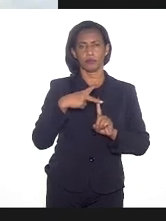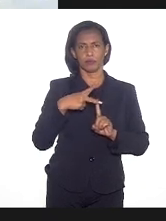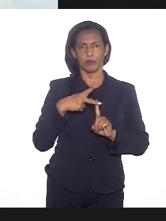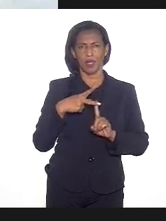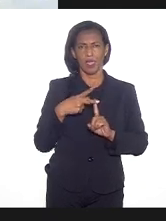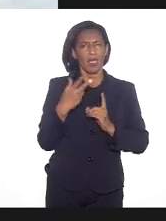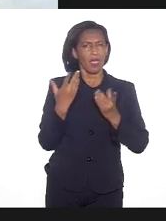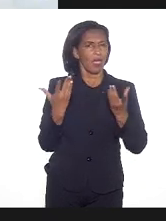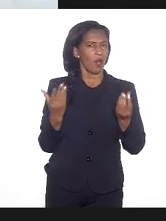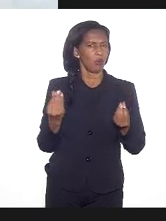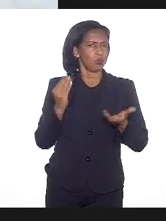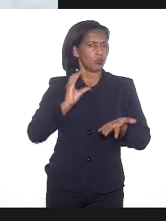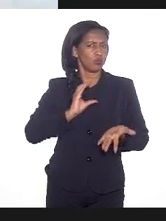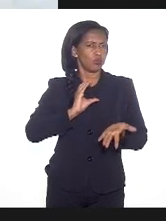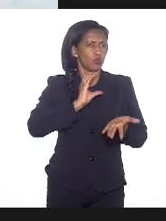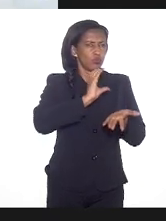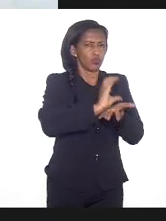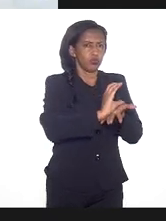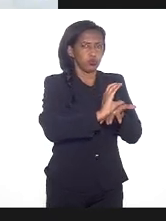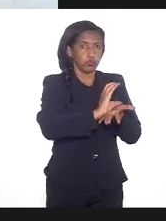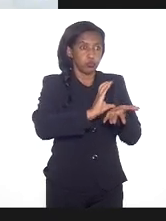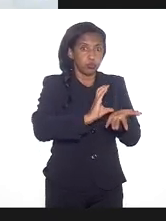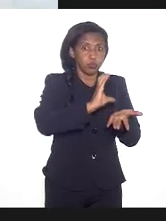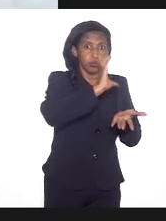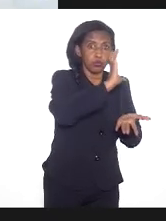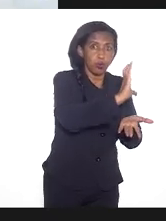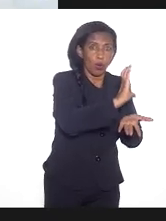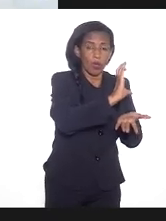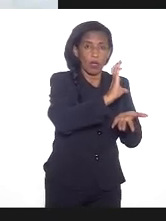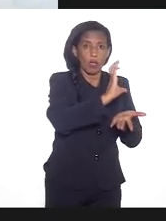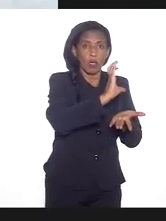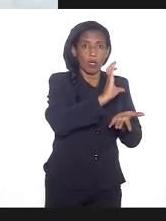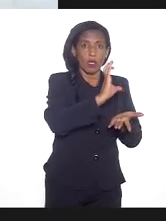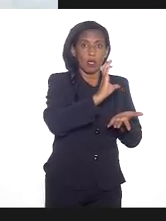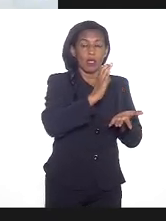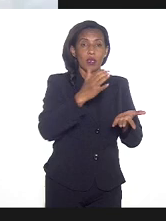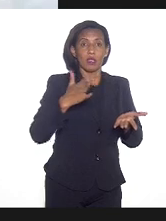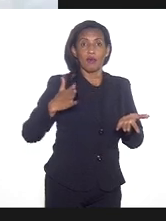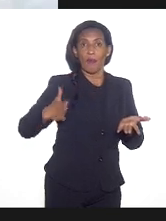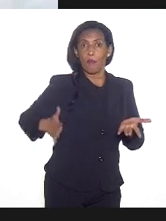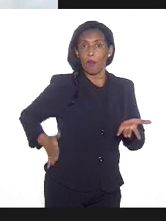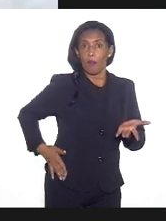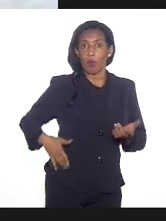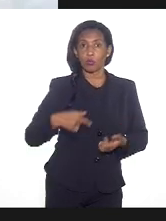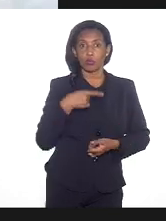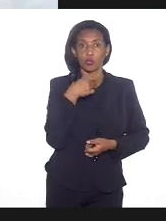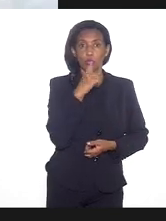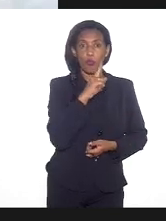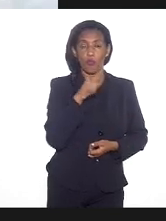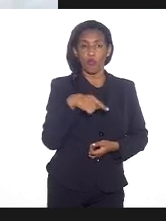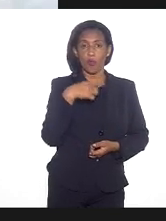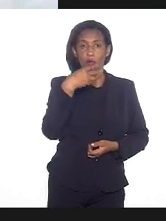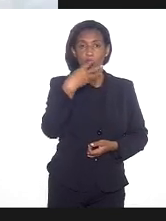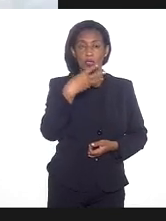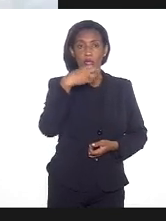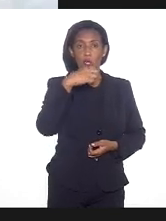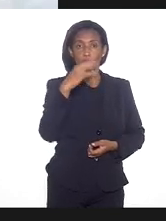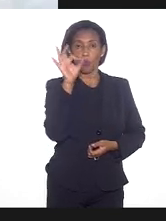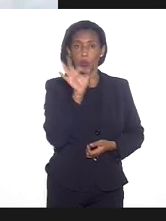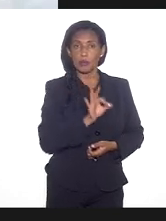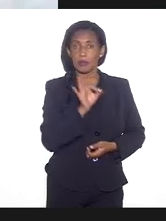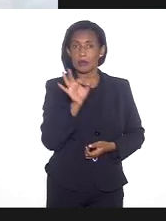quantidade de dinheiro fora do comum, que vai para o bolso de 1,39% da população do